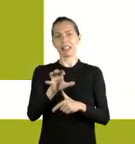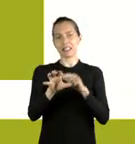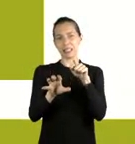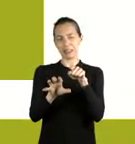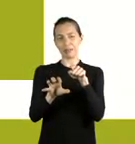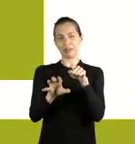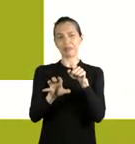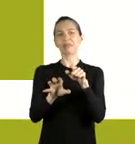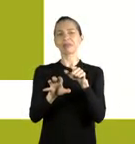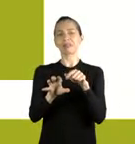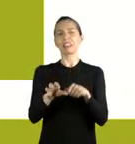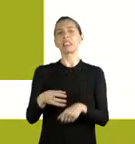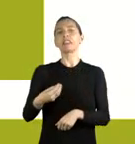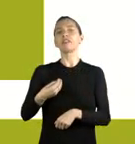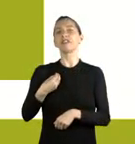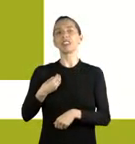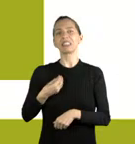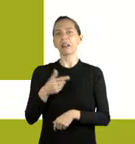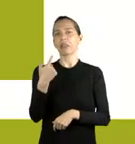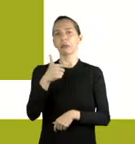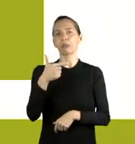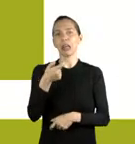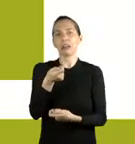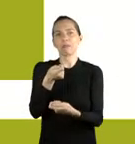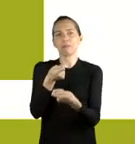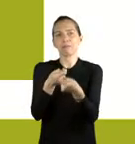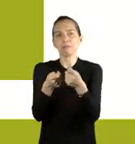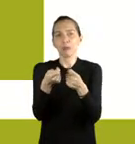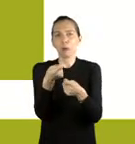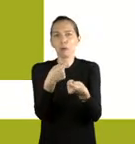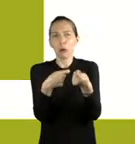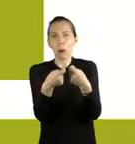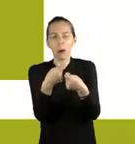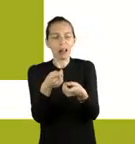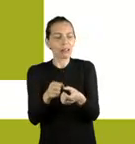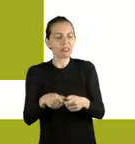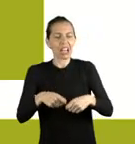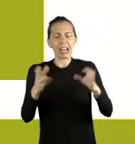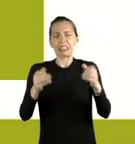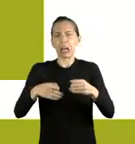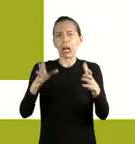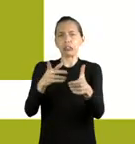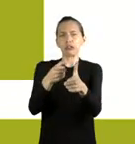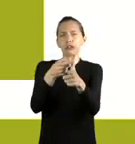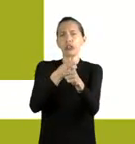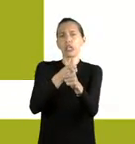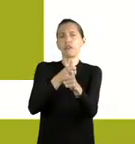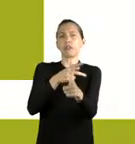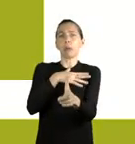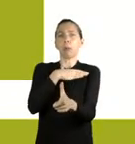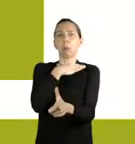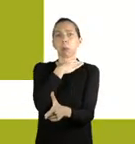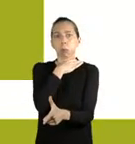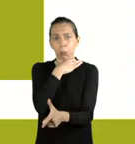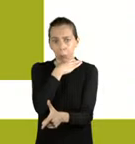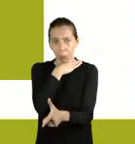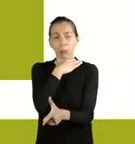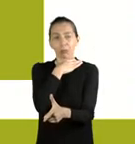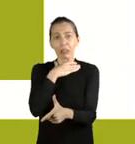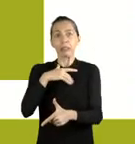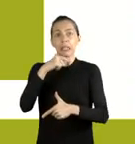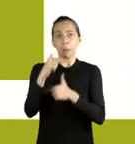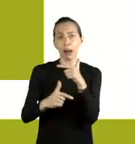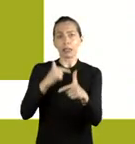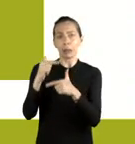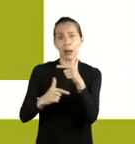Que é aquela da vida financeira desorganizada. Com muitas dívidas. Então, a pessoa ela trabalha para